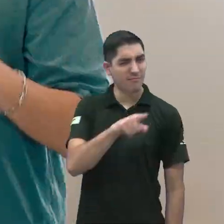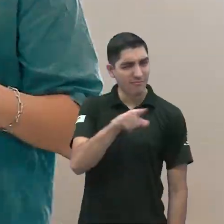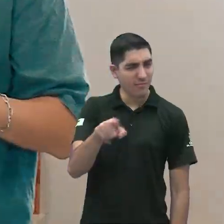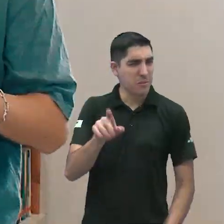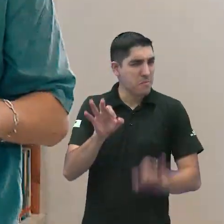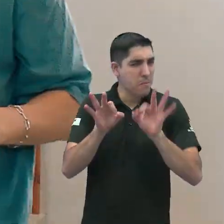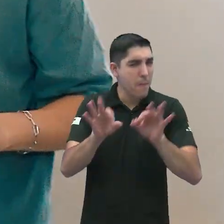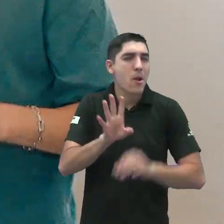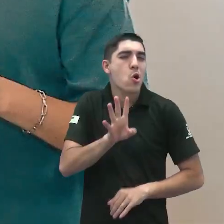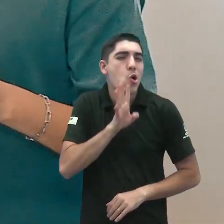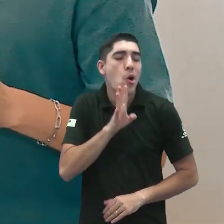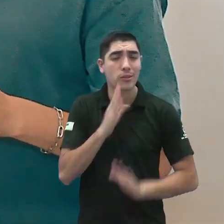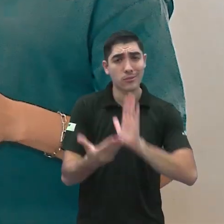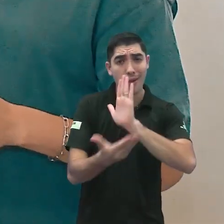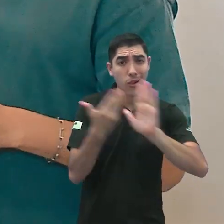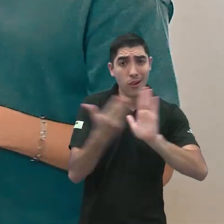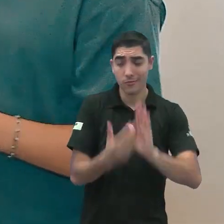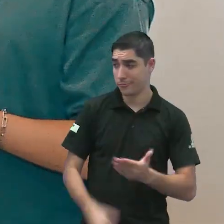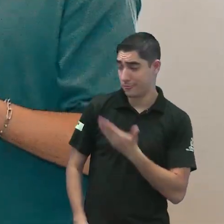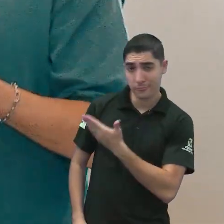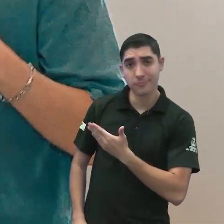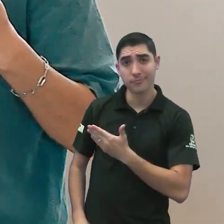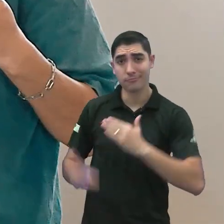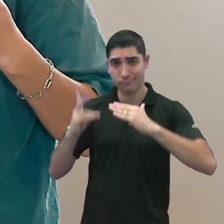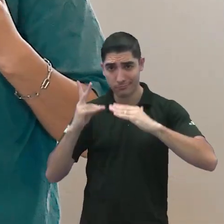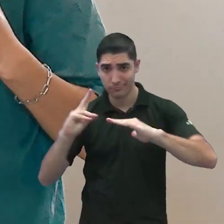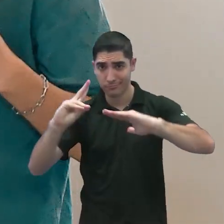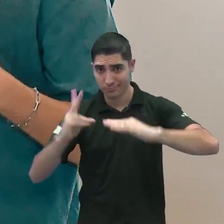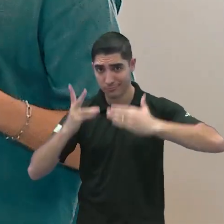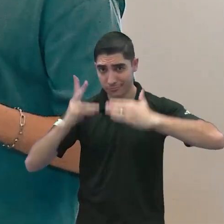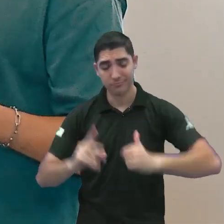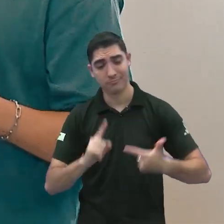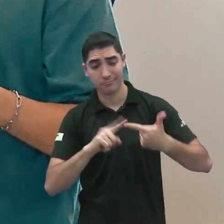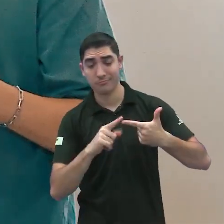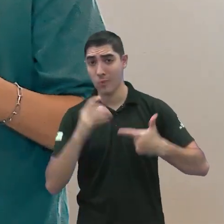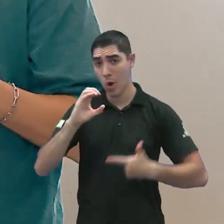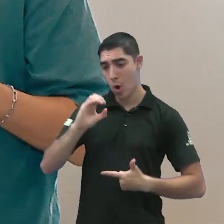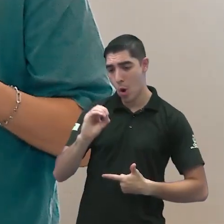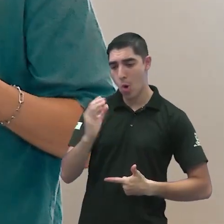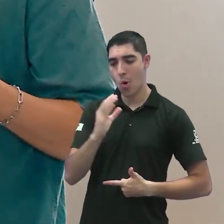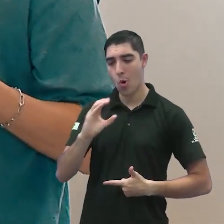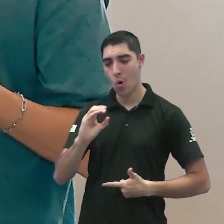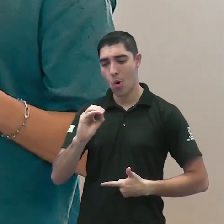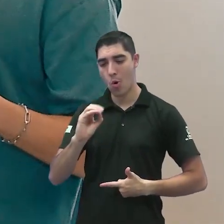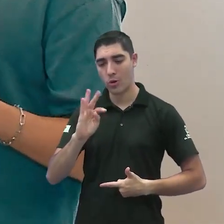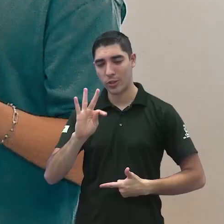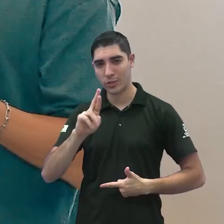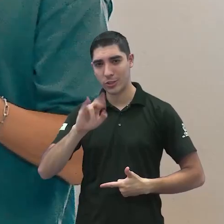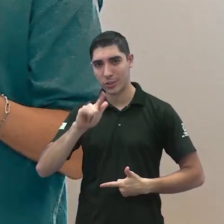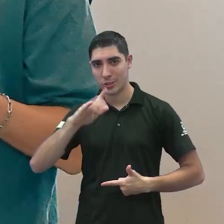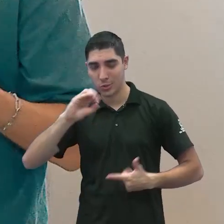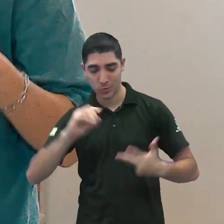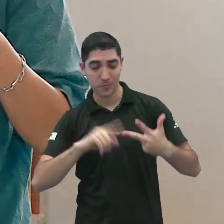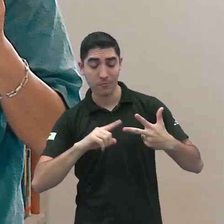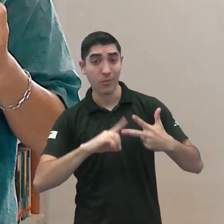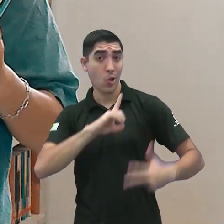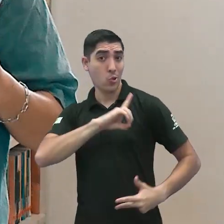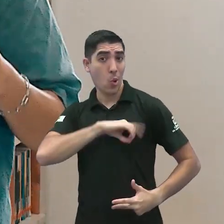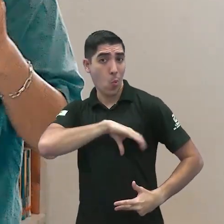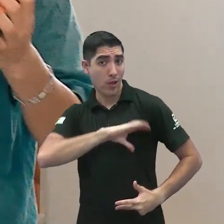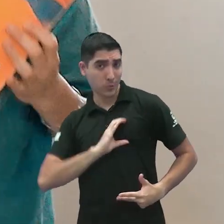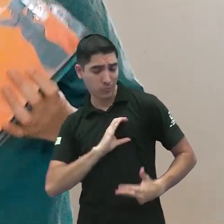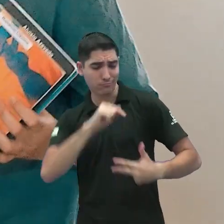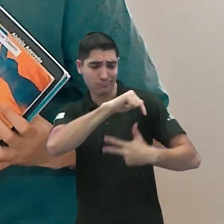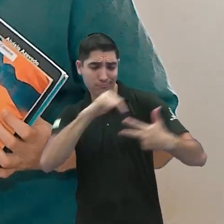Você provavelmente já ouviu falar de Macunaíma, O Cortiço, Dom Casmurro, leituras que